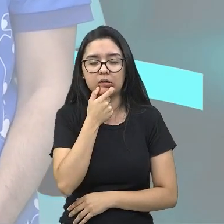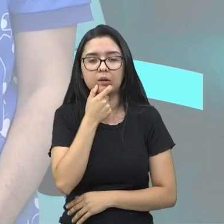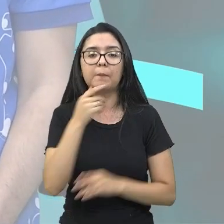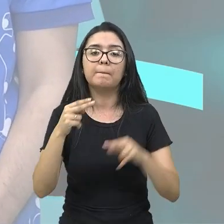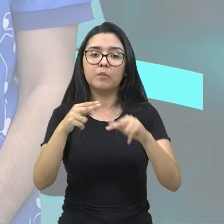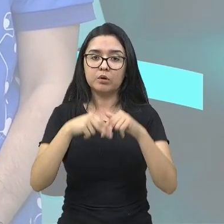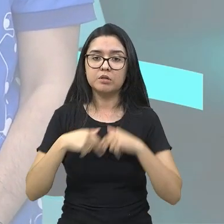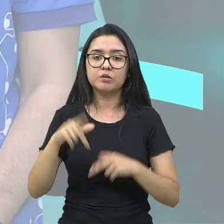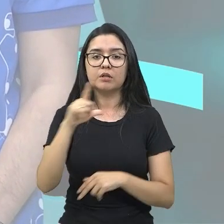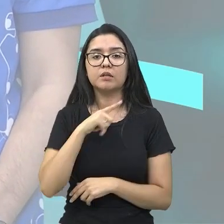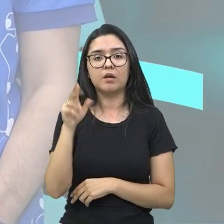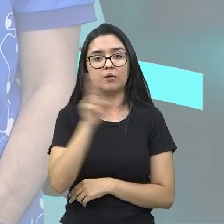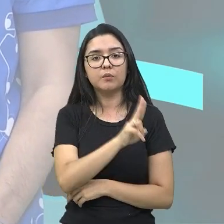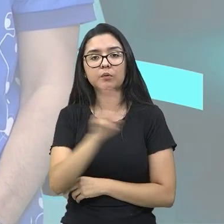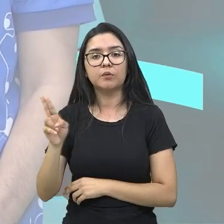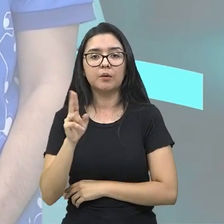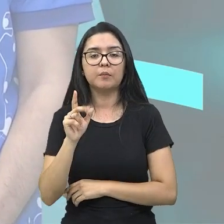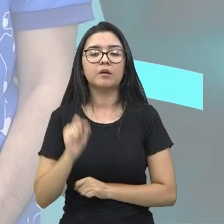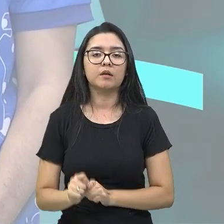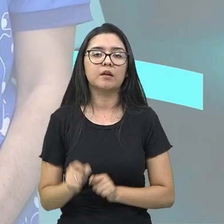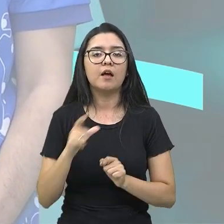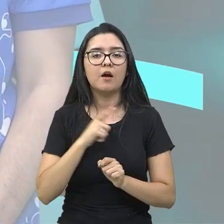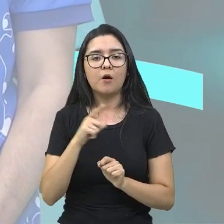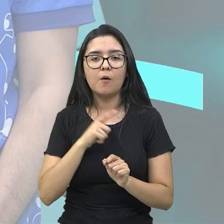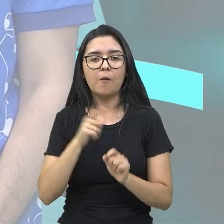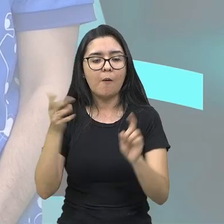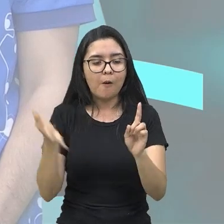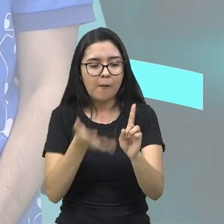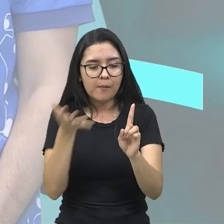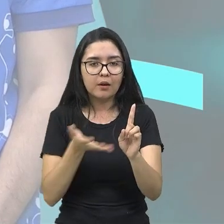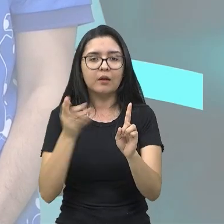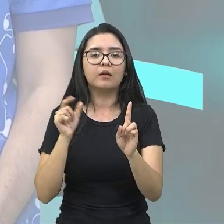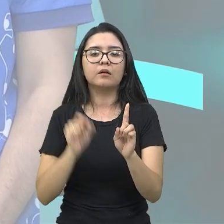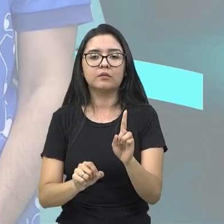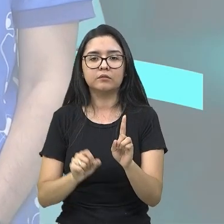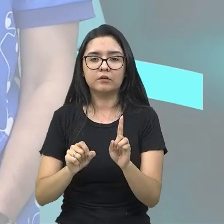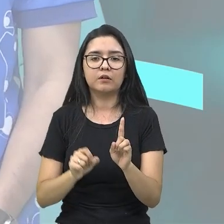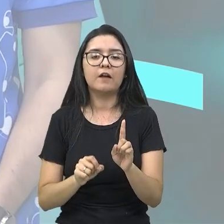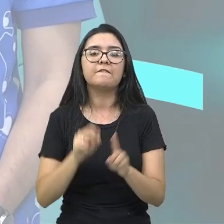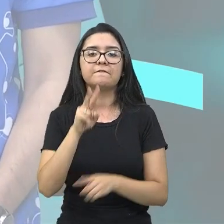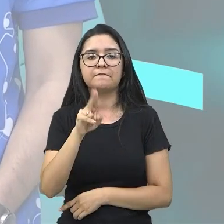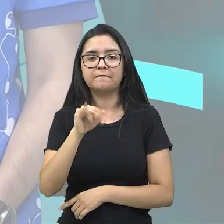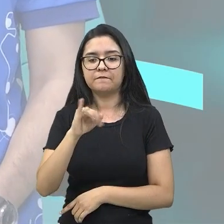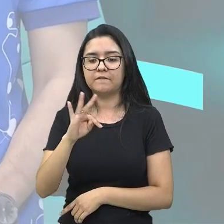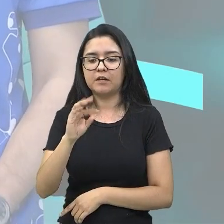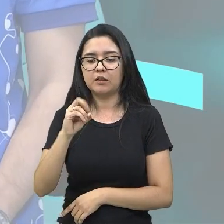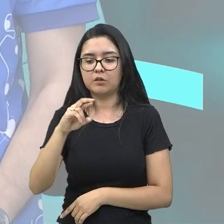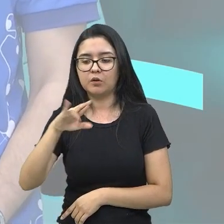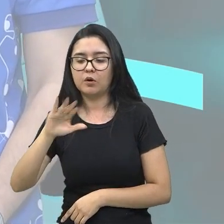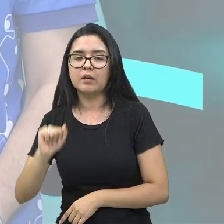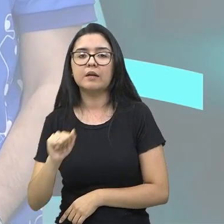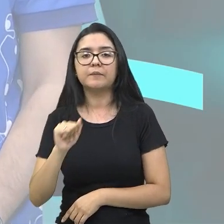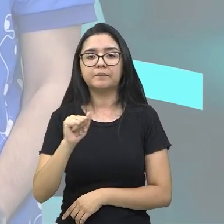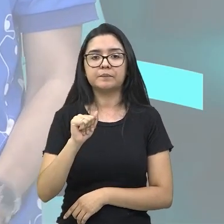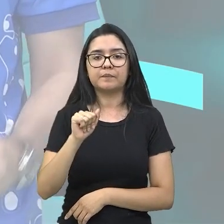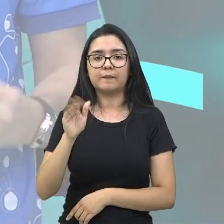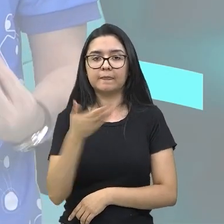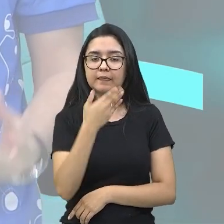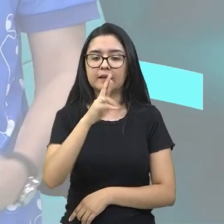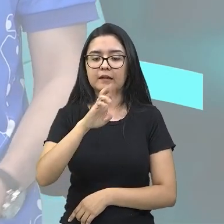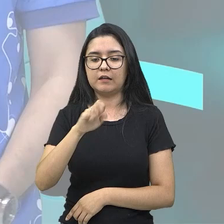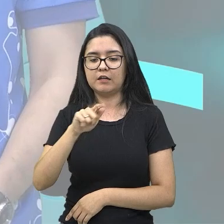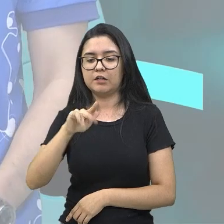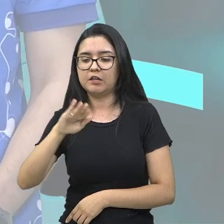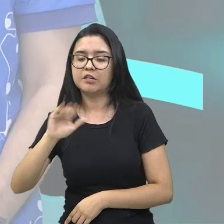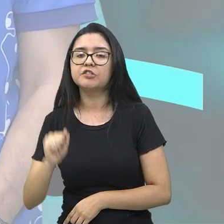nome. Afinal de contas, quiseram homenagear a rainha inglesa da época, a Vitória. E Régia faz esse elemento latim, como se